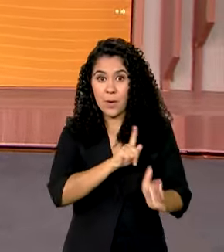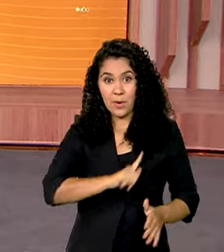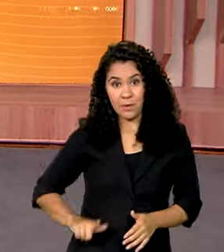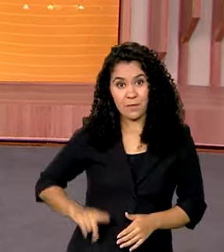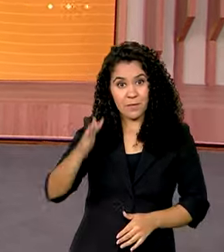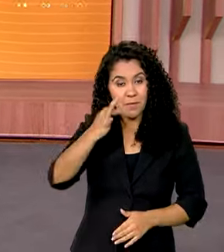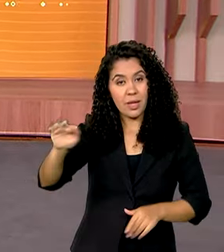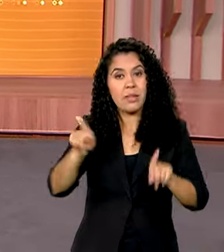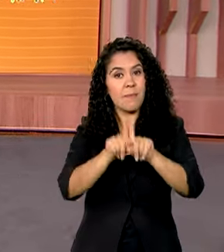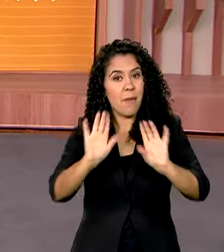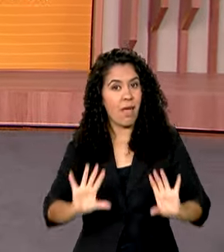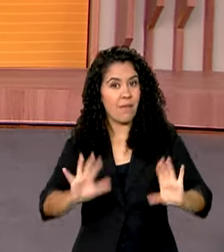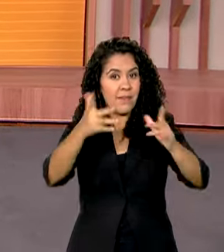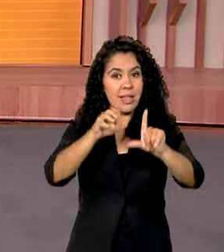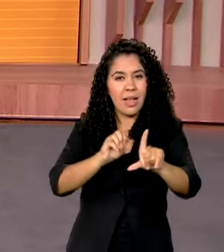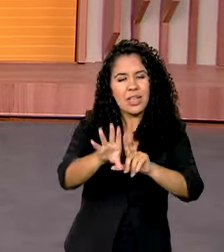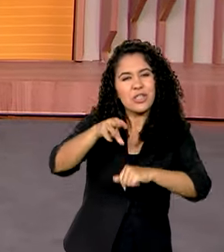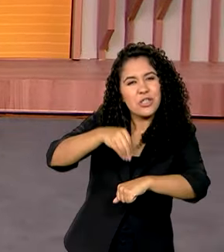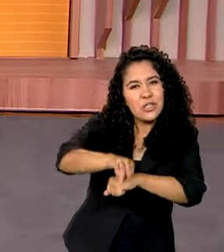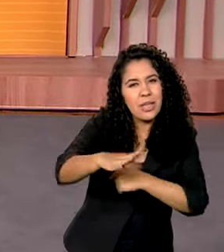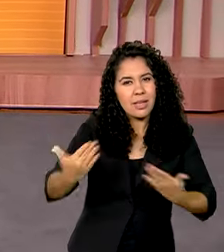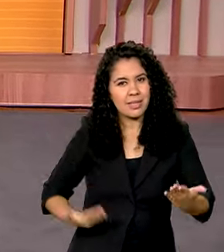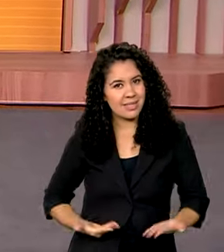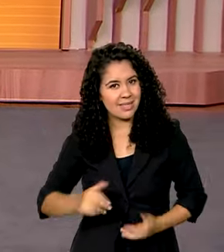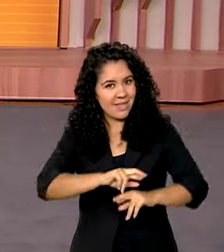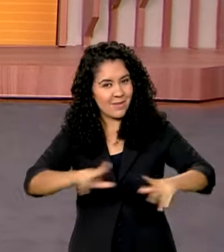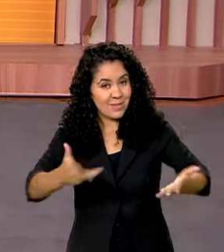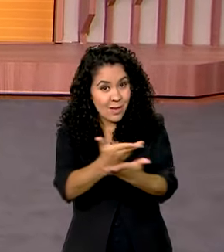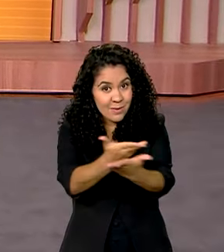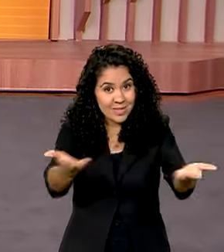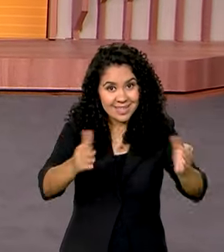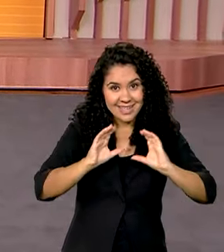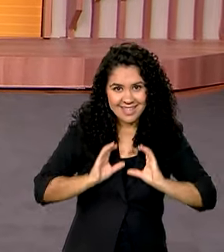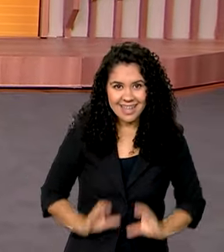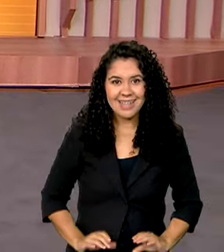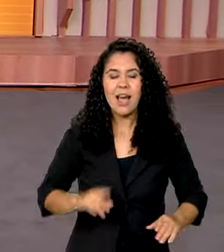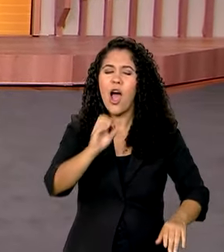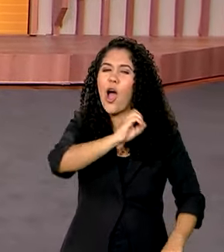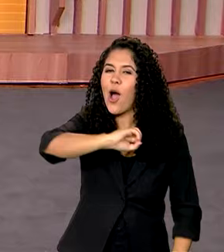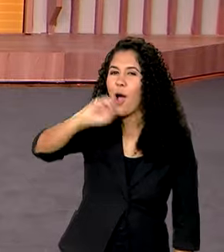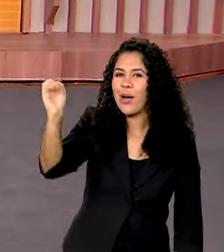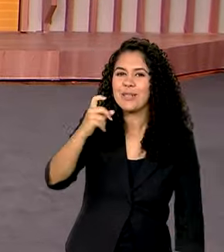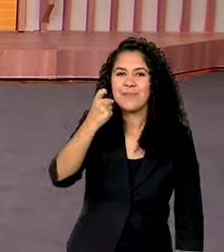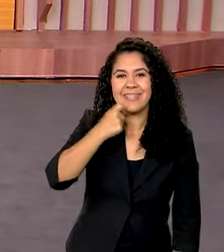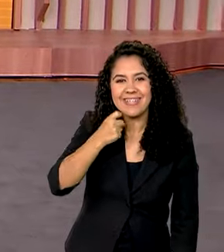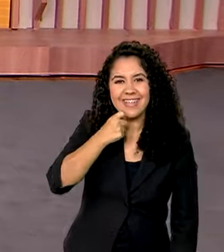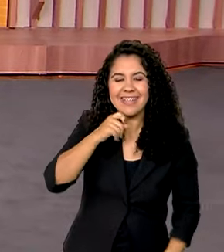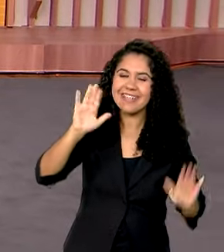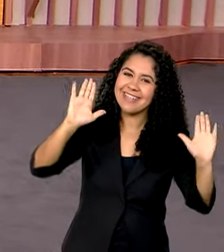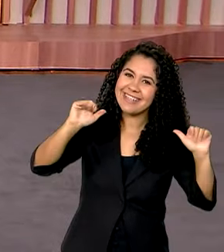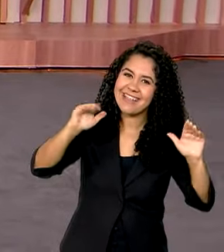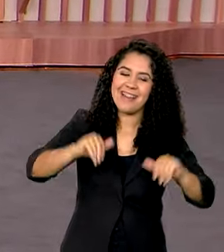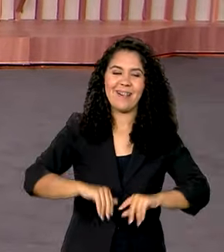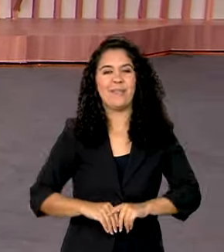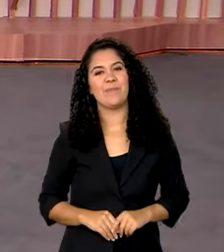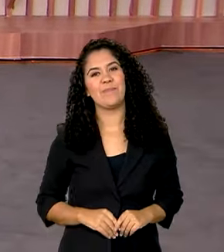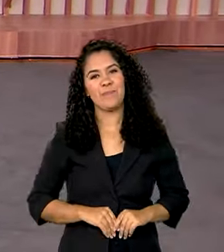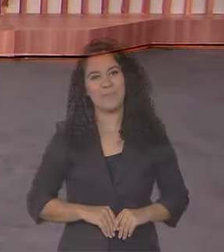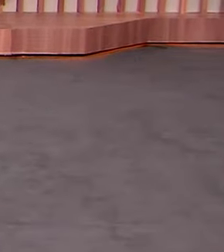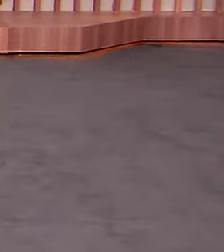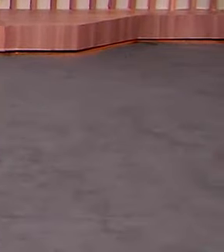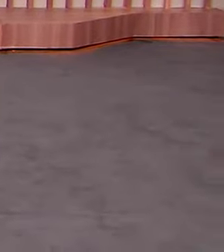com eventos ao vivo, dicas e serviços para você, cidadão. Uma ótima sexta-feira. Tchau.